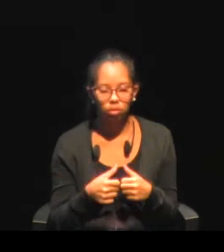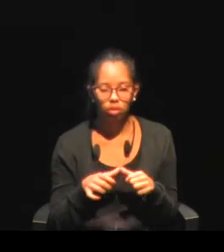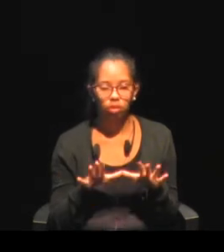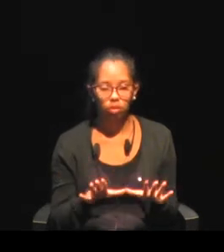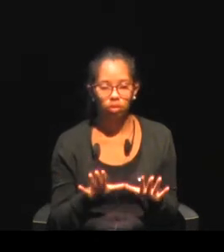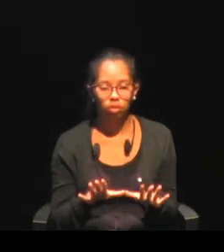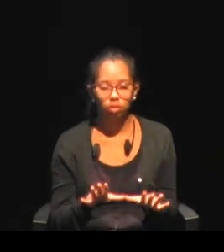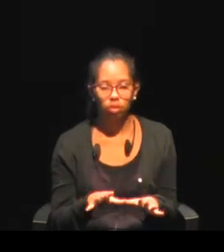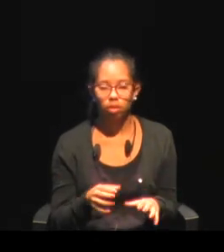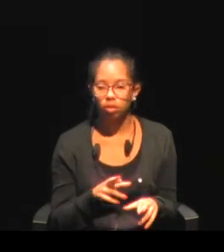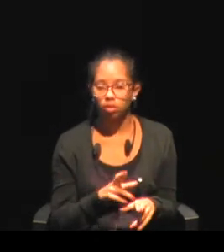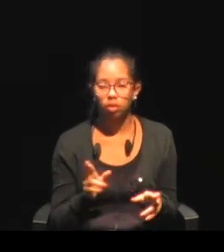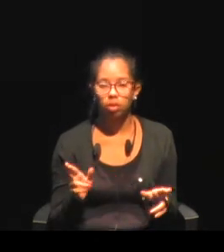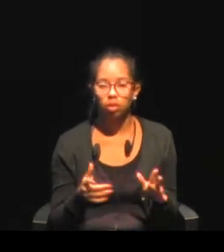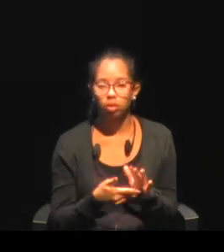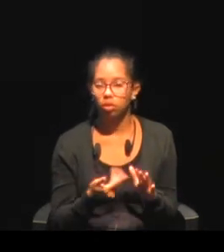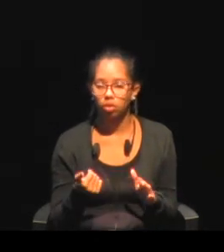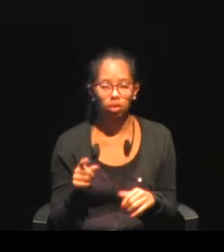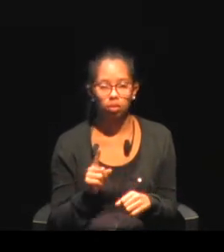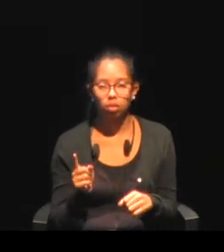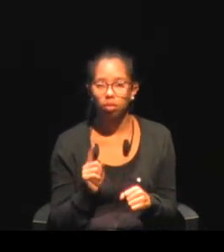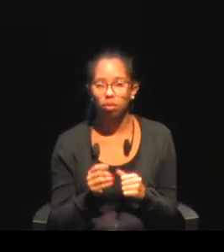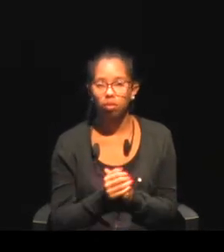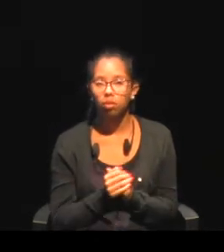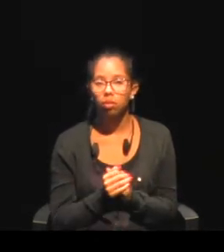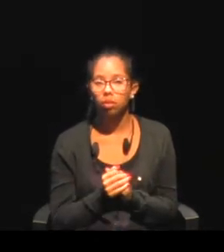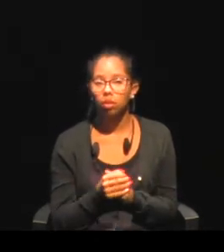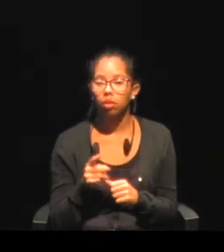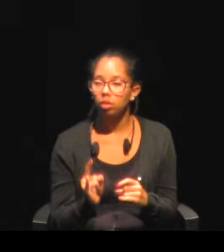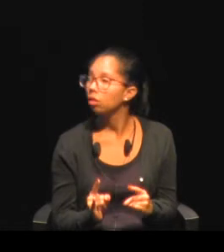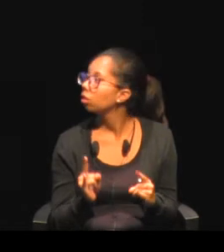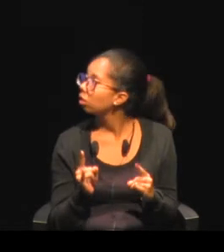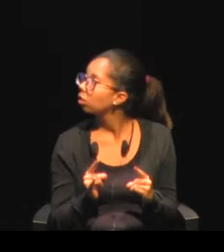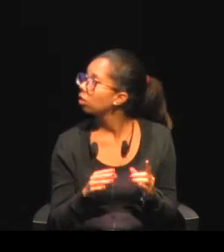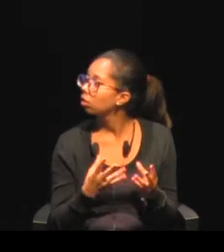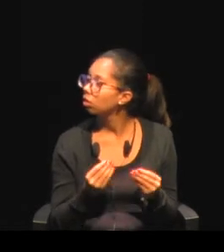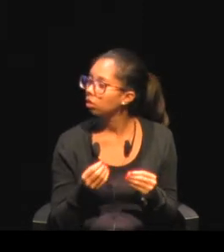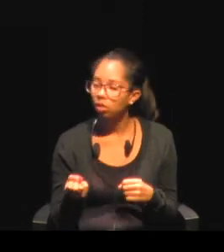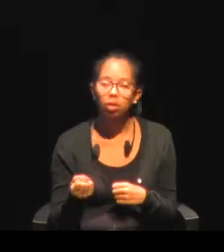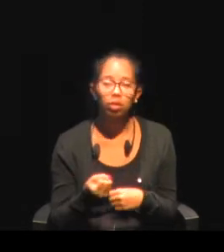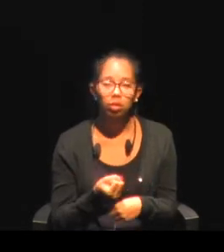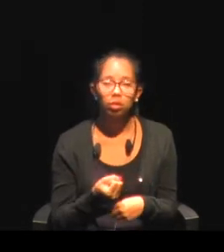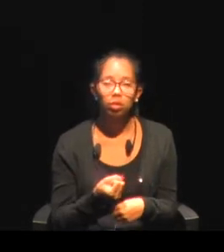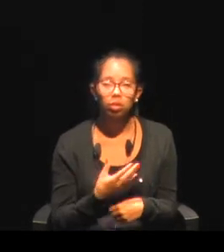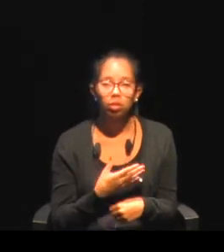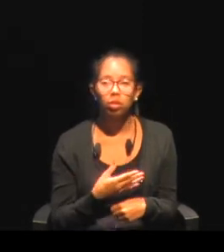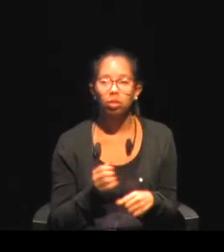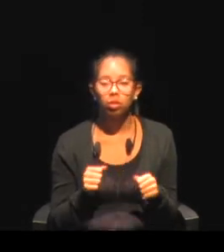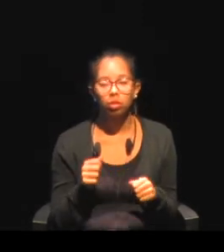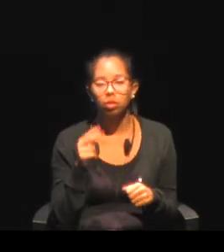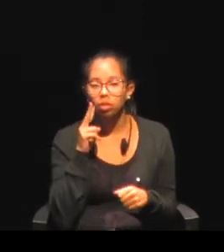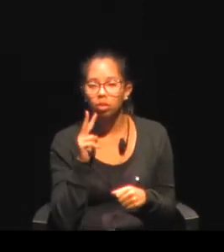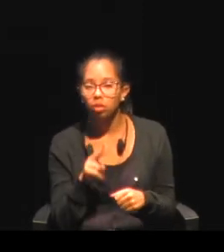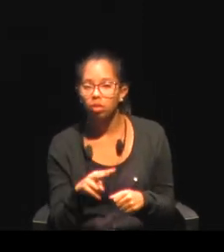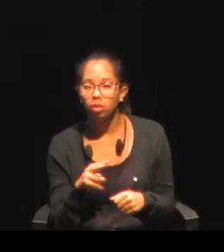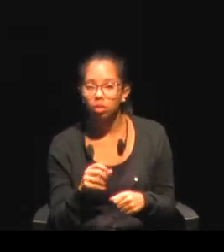achava super importante de deixar, né? E anexando aqui um edifício totalmente novo, mas totalmente imbricado,